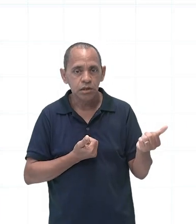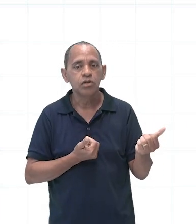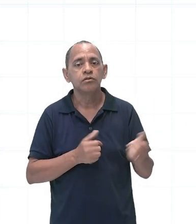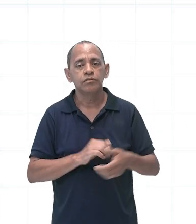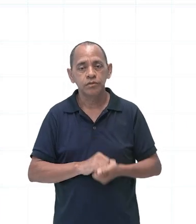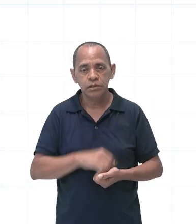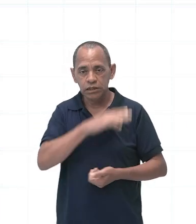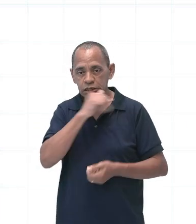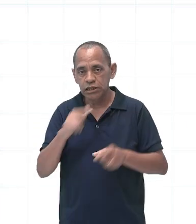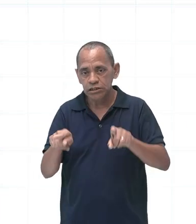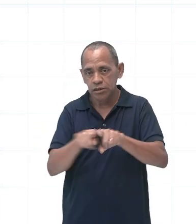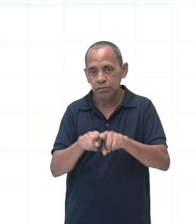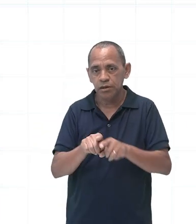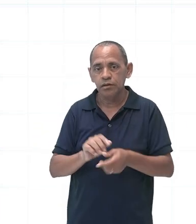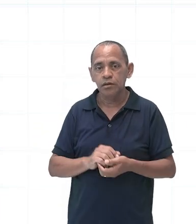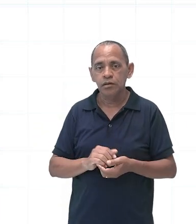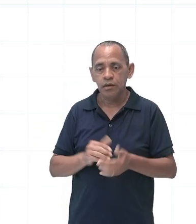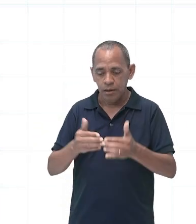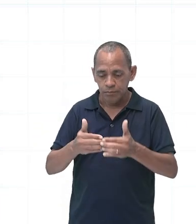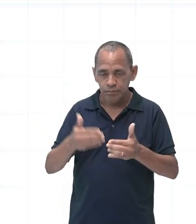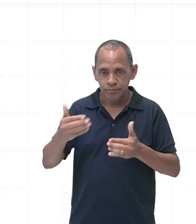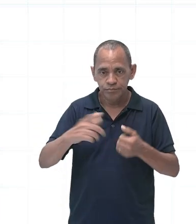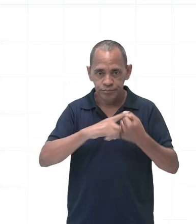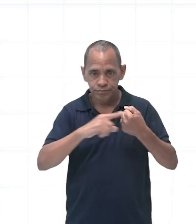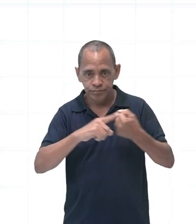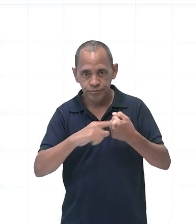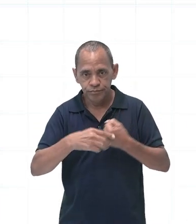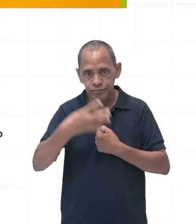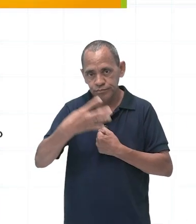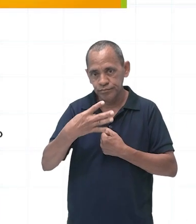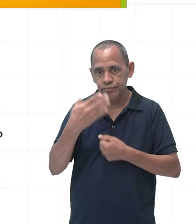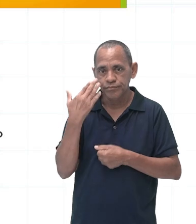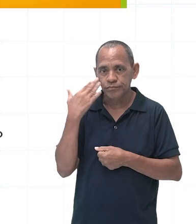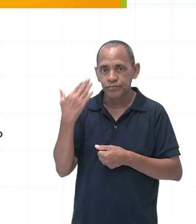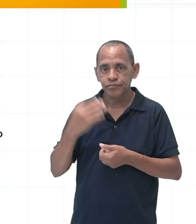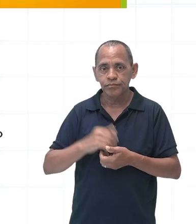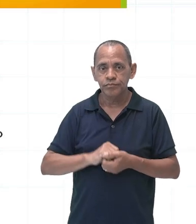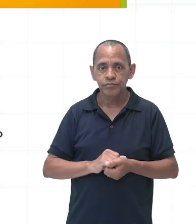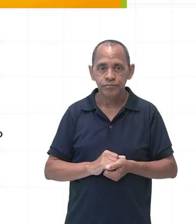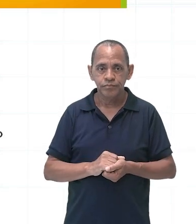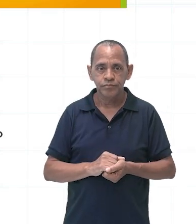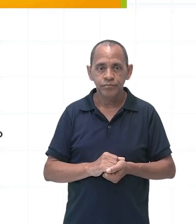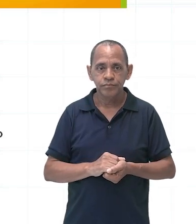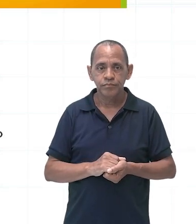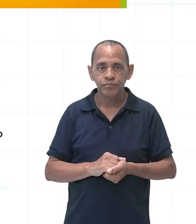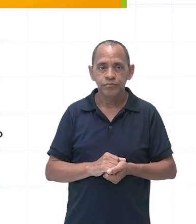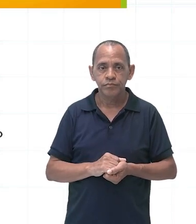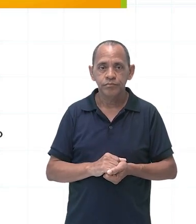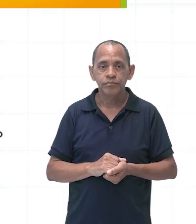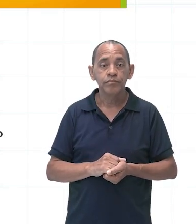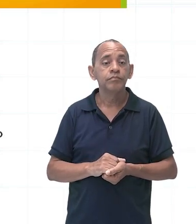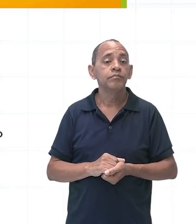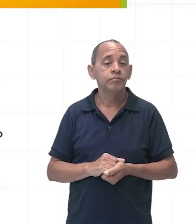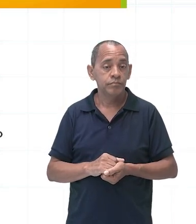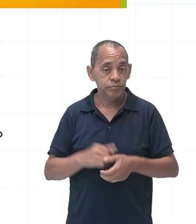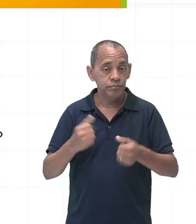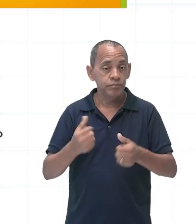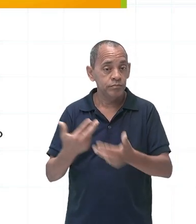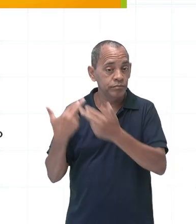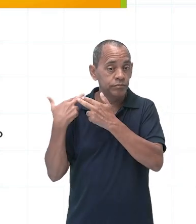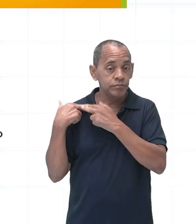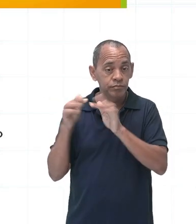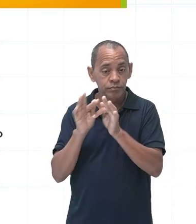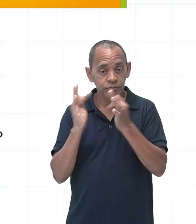aí a gente começa a perceber isso, a ler isso, a partir do artigo 4º. Olha o que nós temos no artigo 4º. É dever